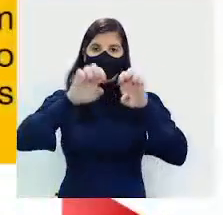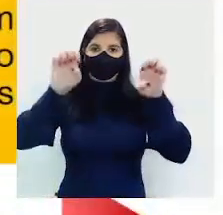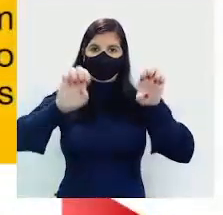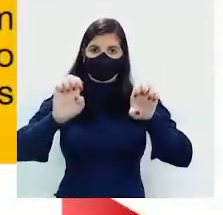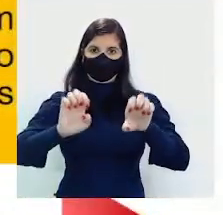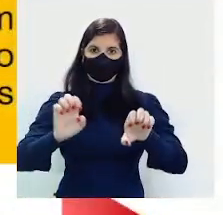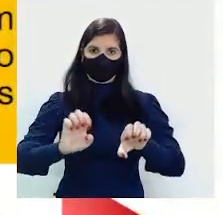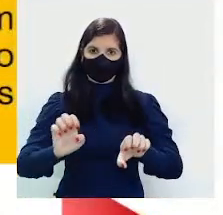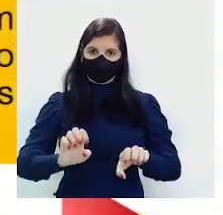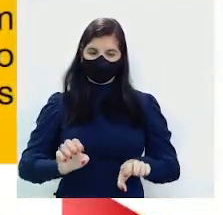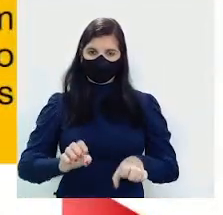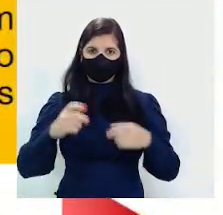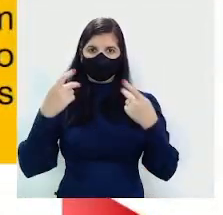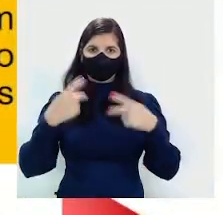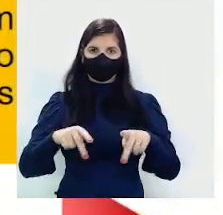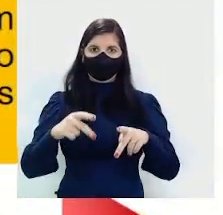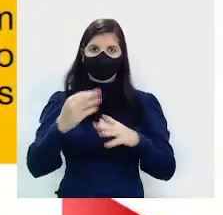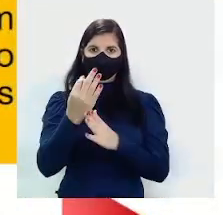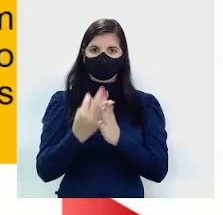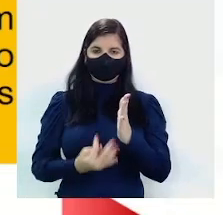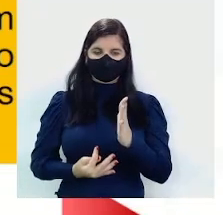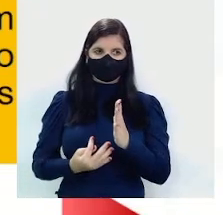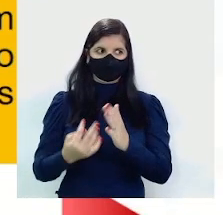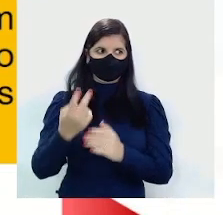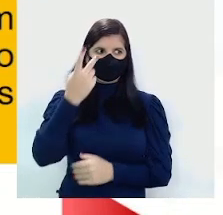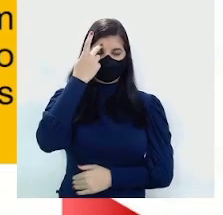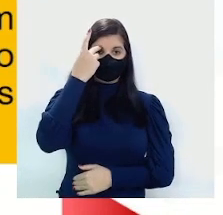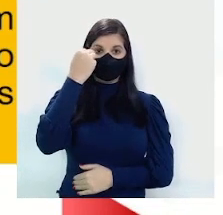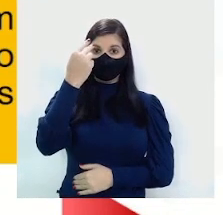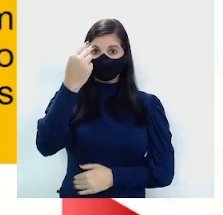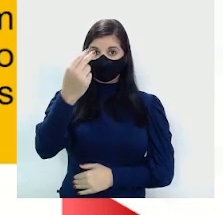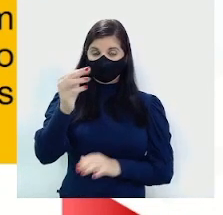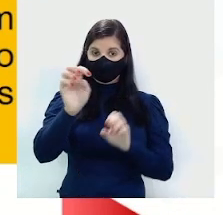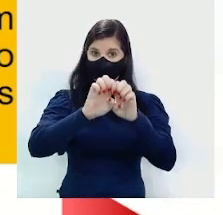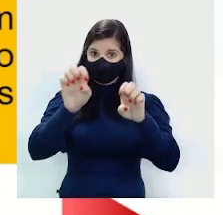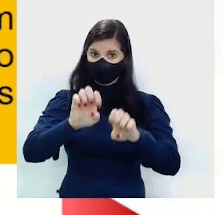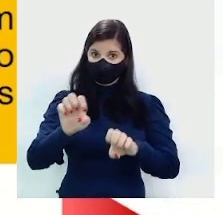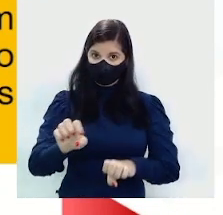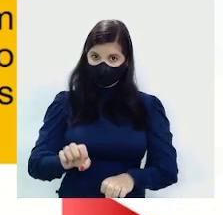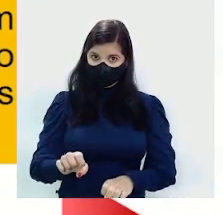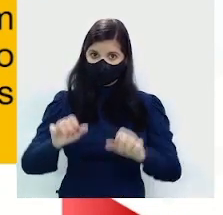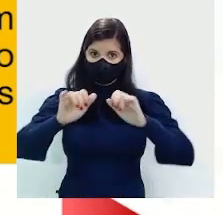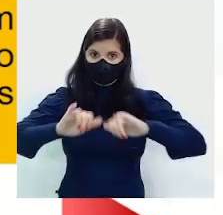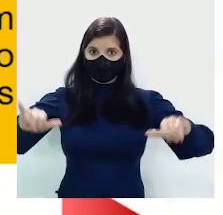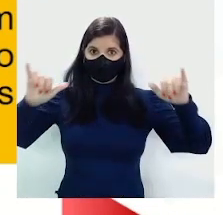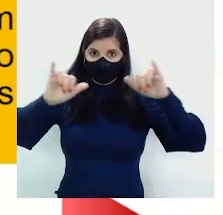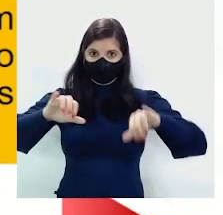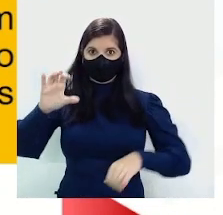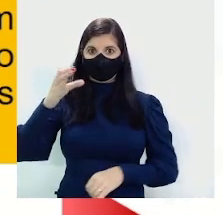tela qual é a estrutura comum de um texto de